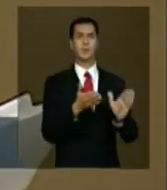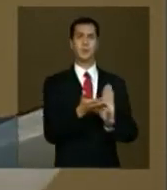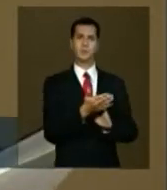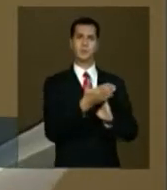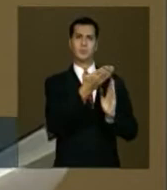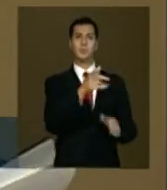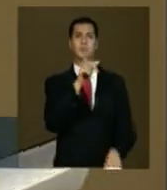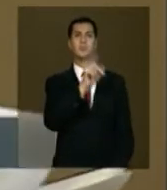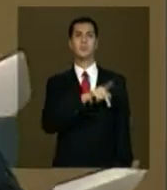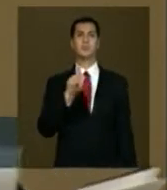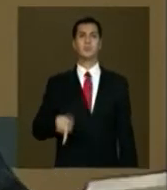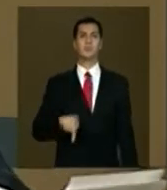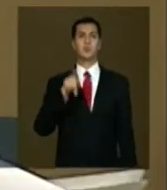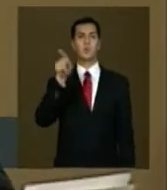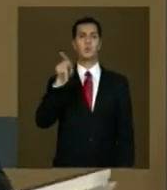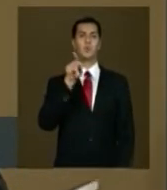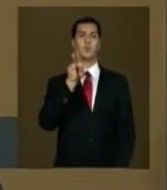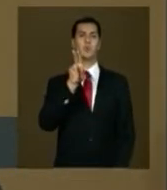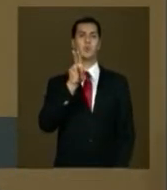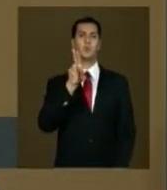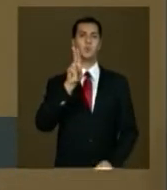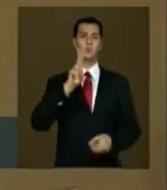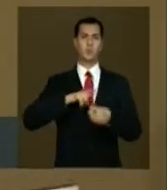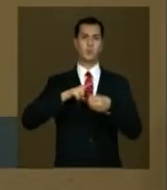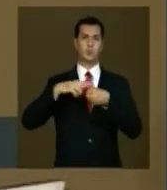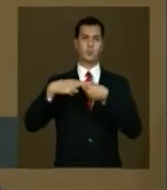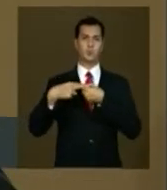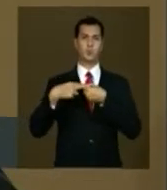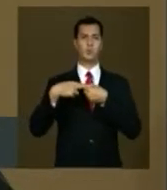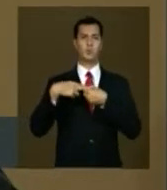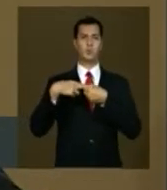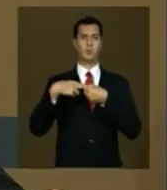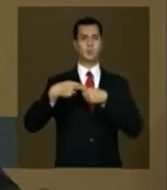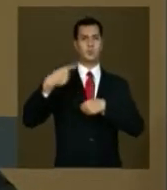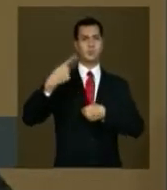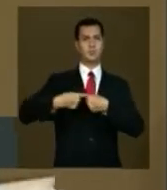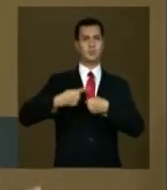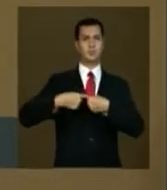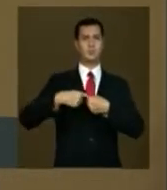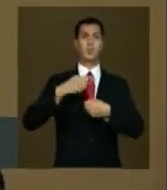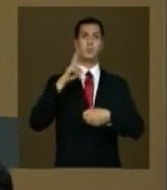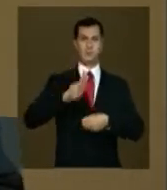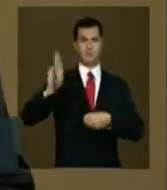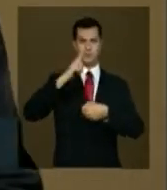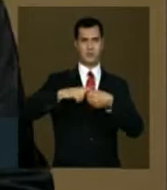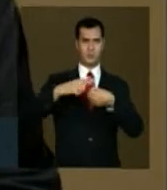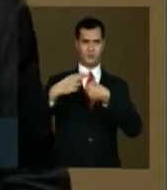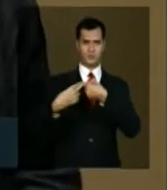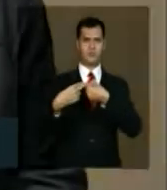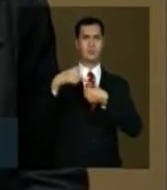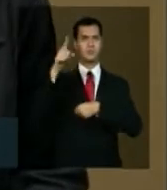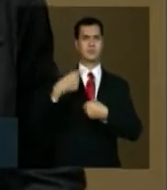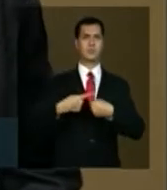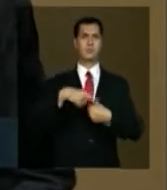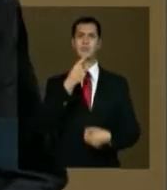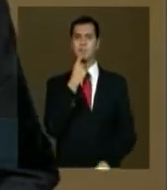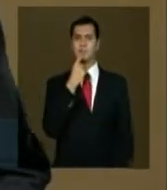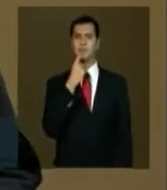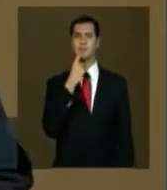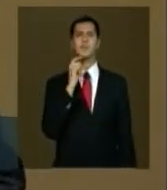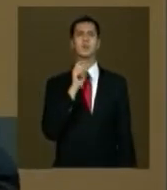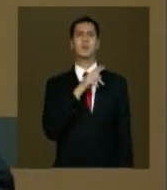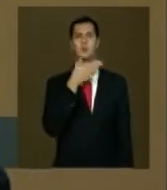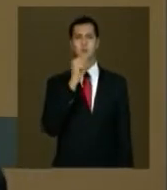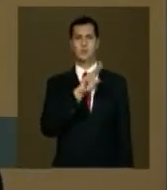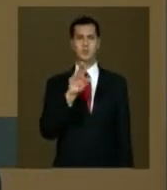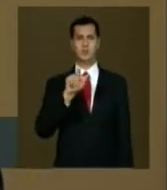Campinas luí gonzago beluzo que nos prestigia nesse nosso evento é um painelista